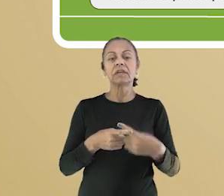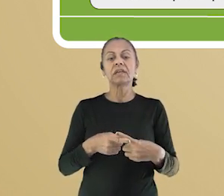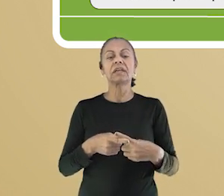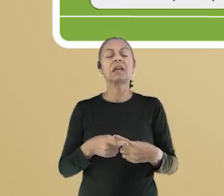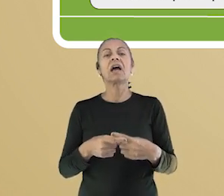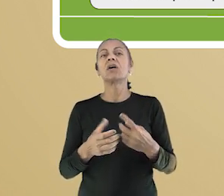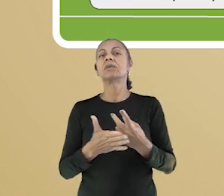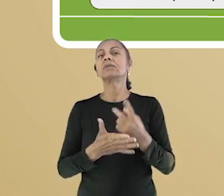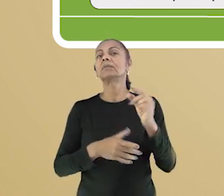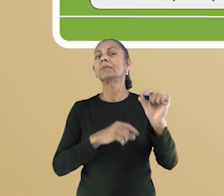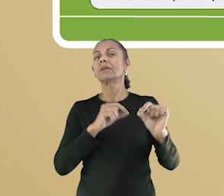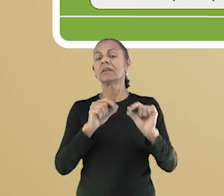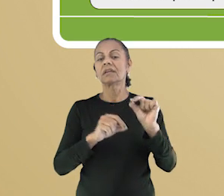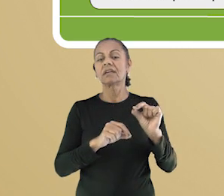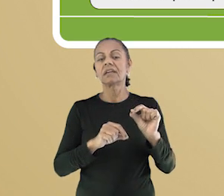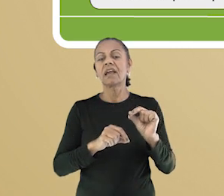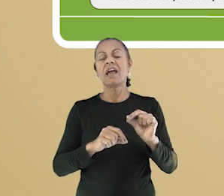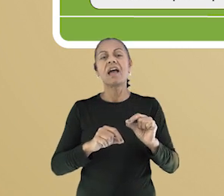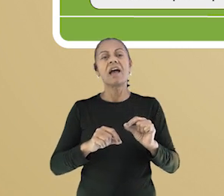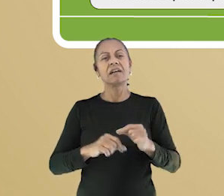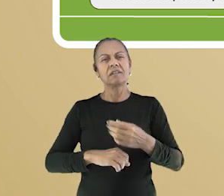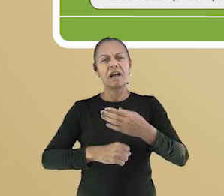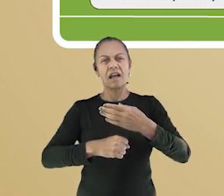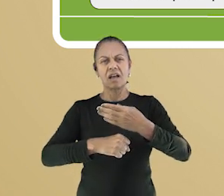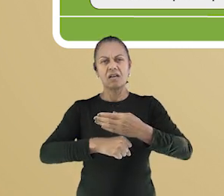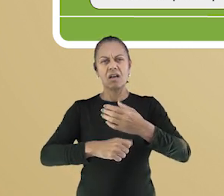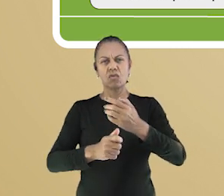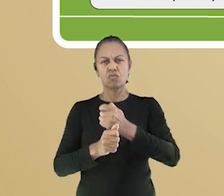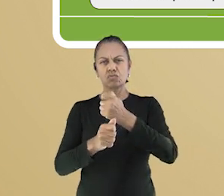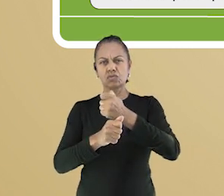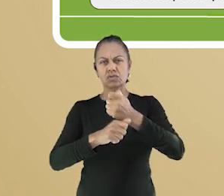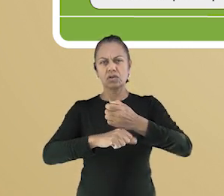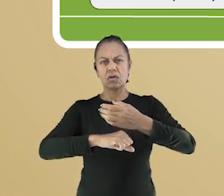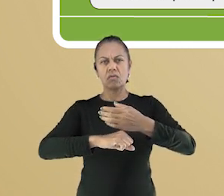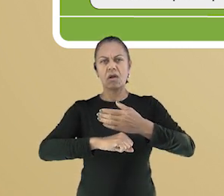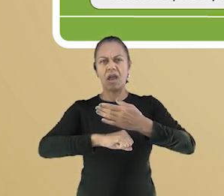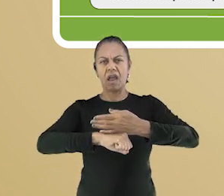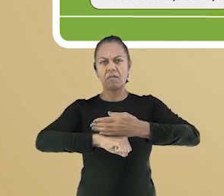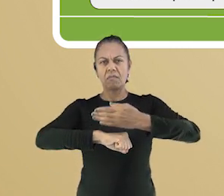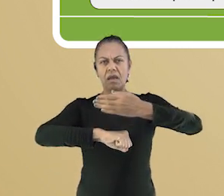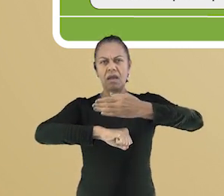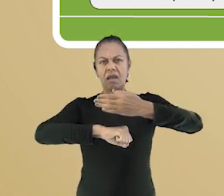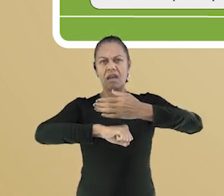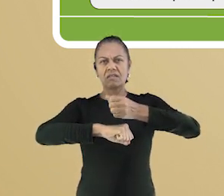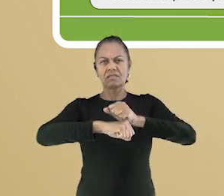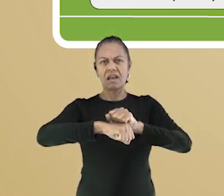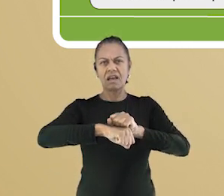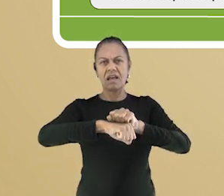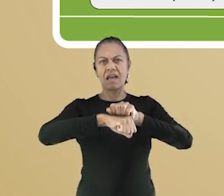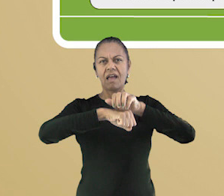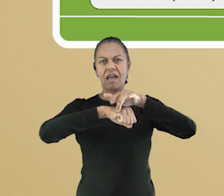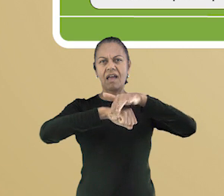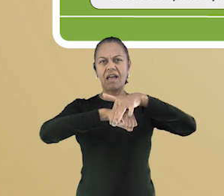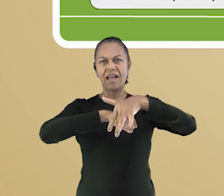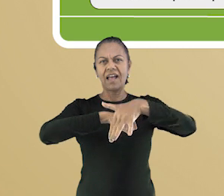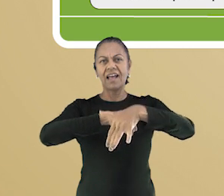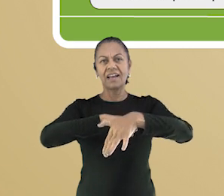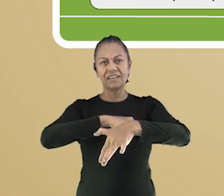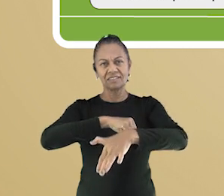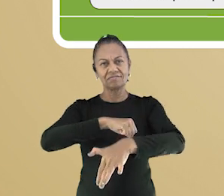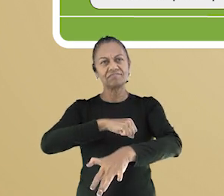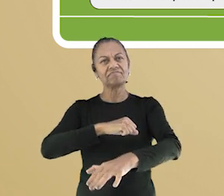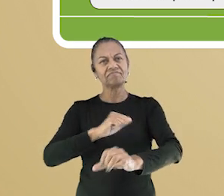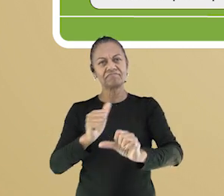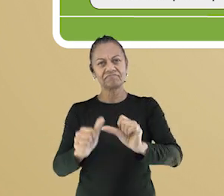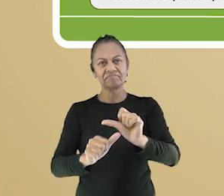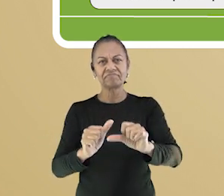água para geração de energia e, para isso, exigem a criação de uma barragem para poder estar acumulando essa água para que ela